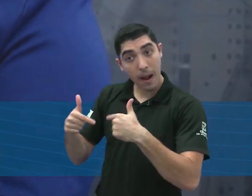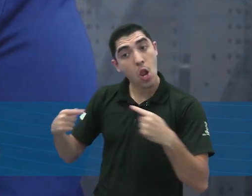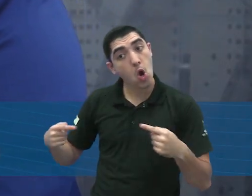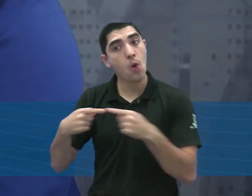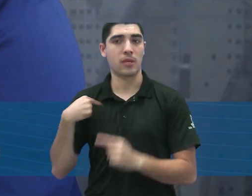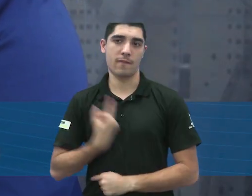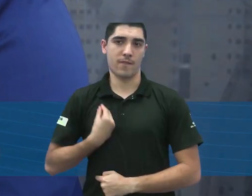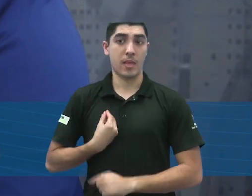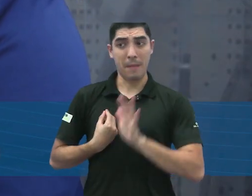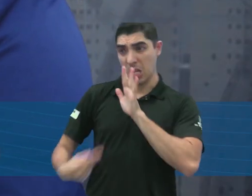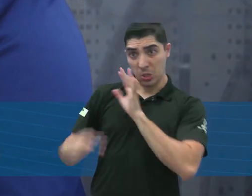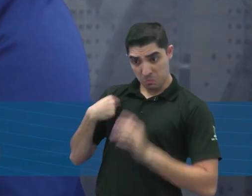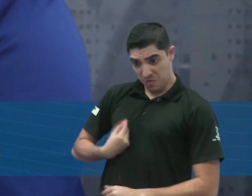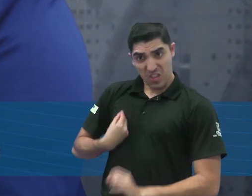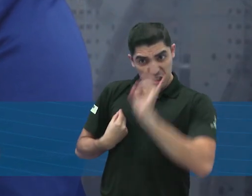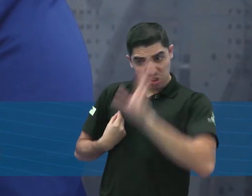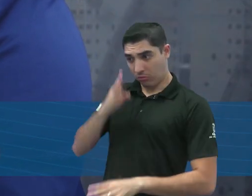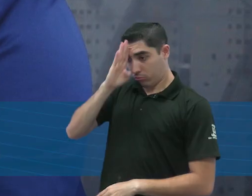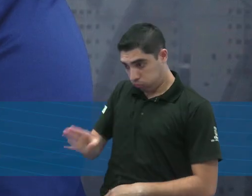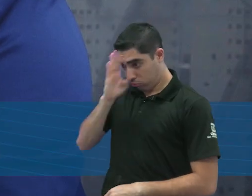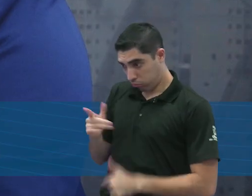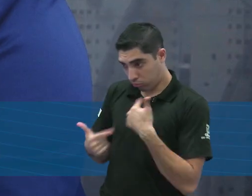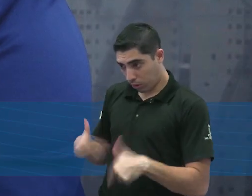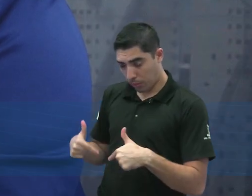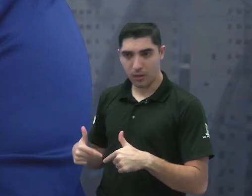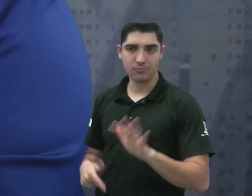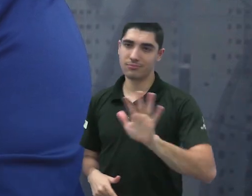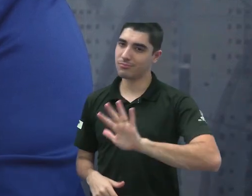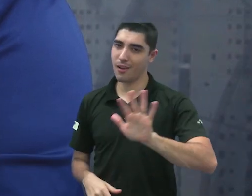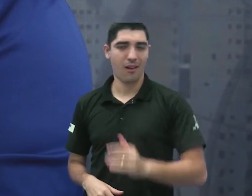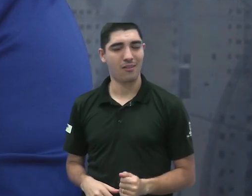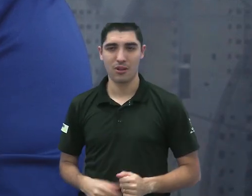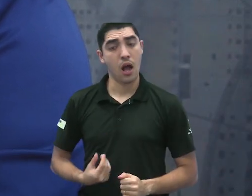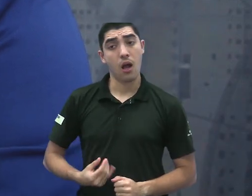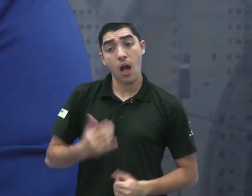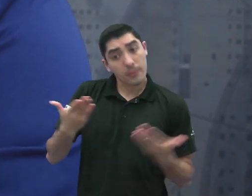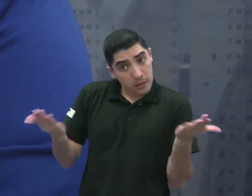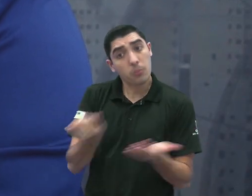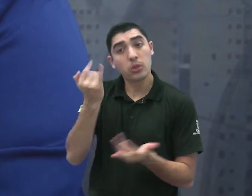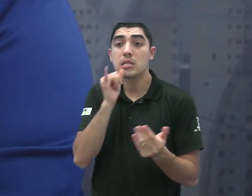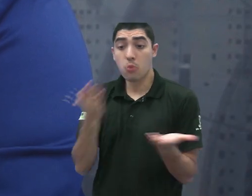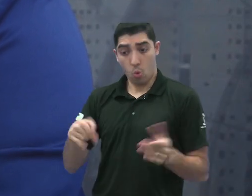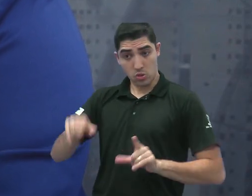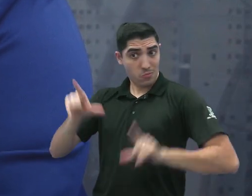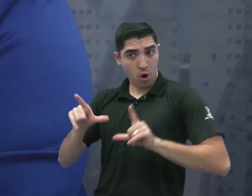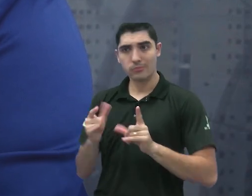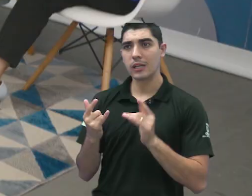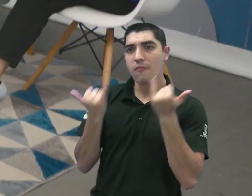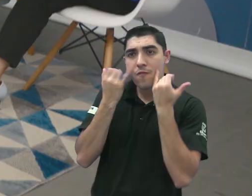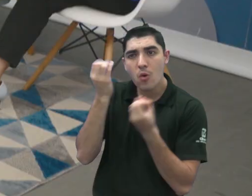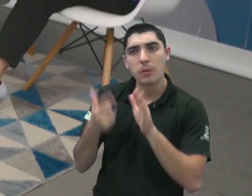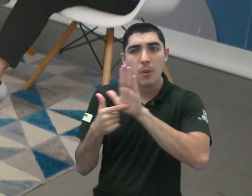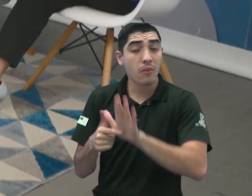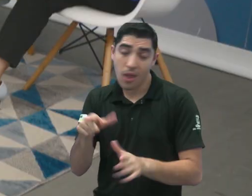a nossa vida. Eu acho que essa é uma questão muito importante que a gente precisa, né, de espaços como esse programa para conversar um pouco sobre isso. Com